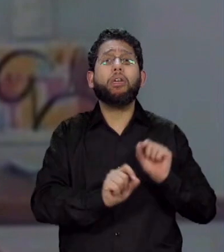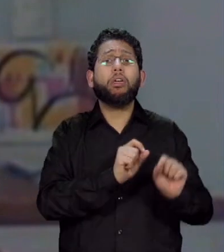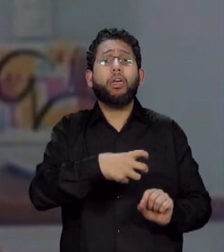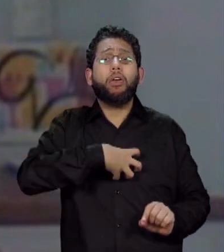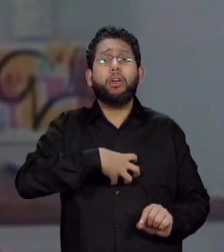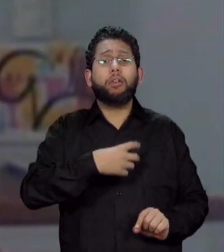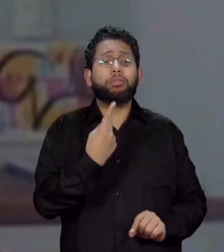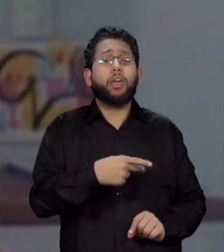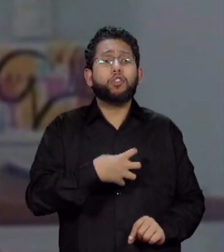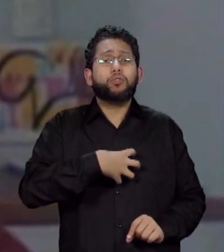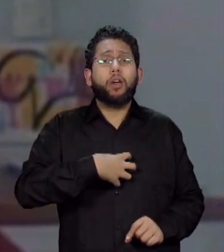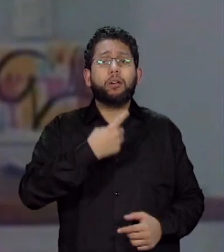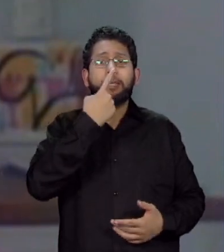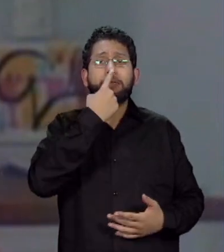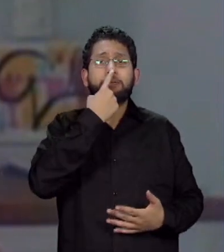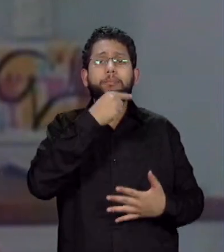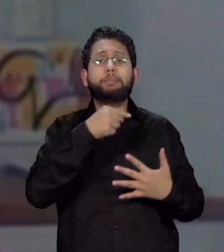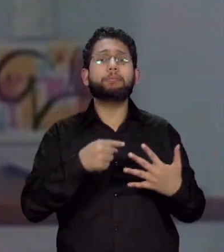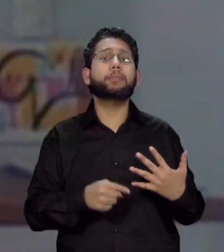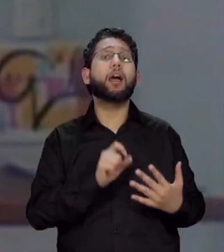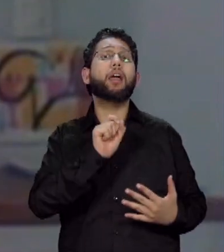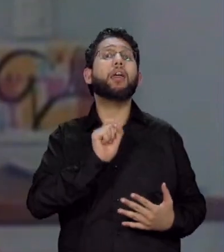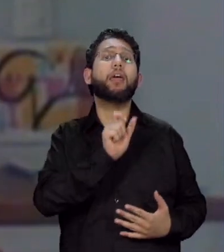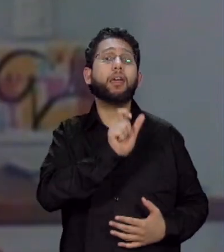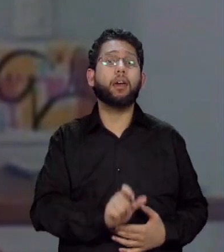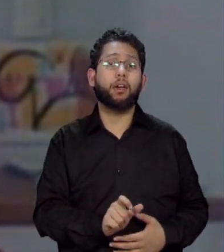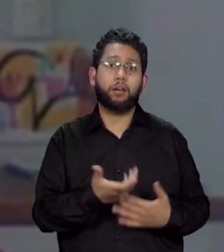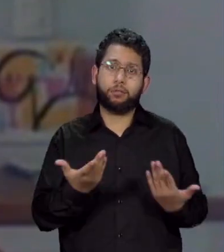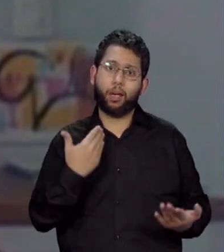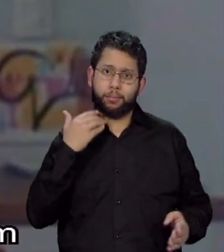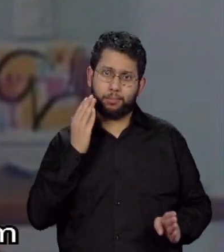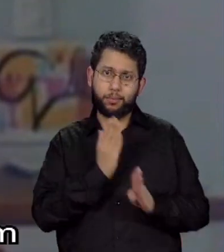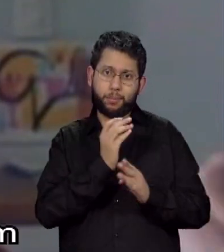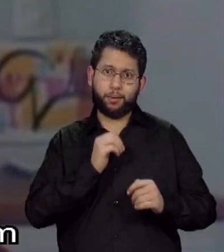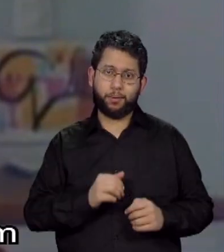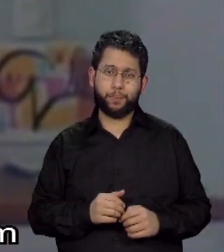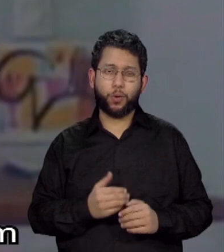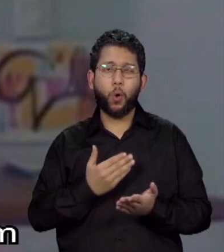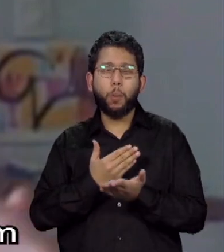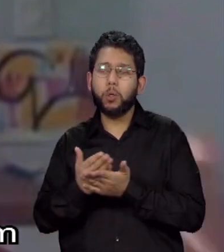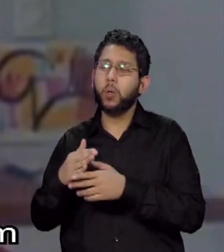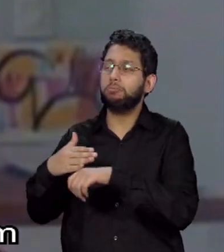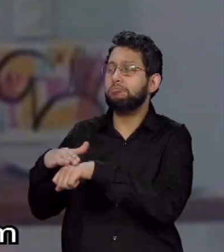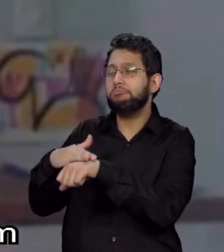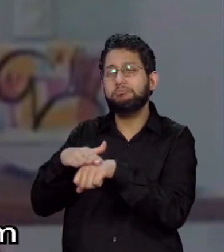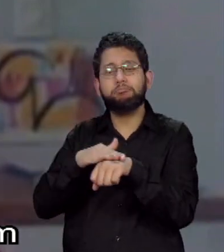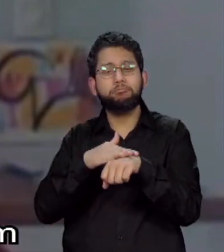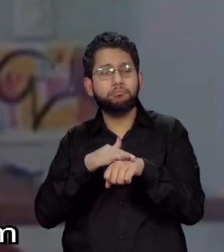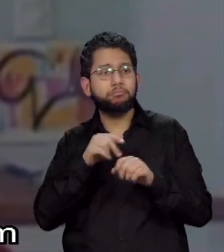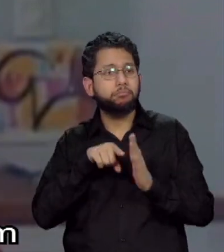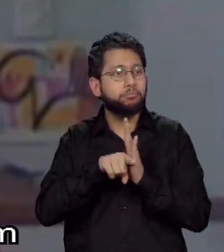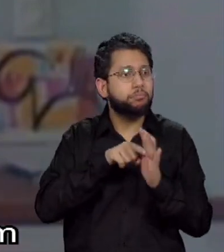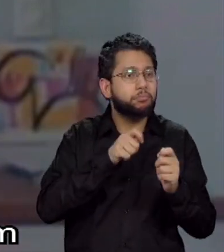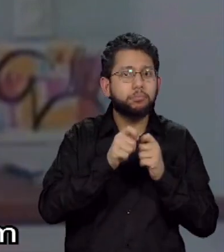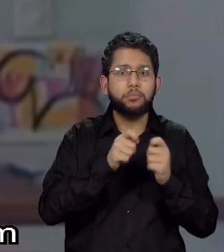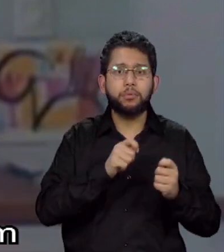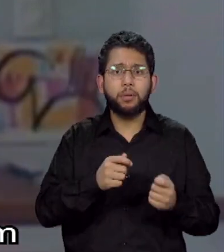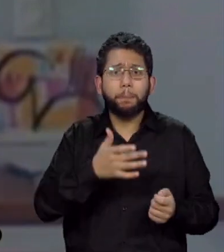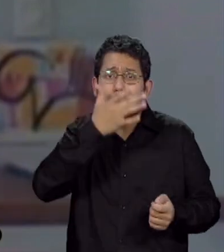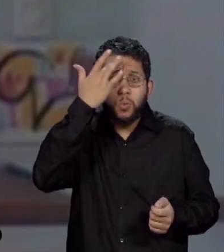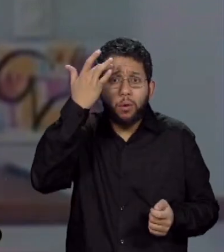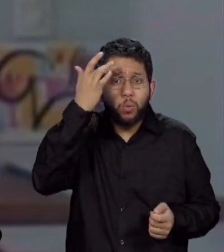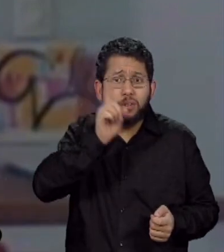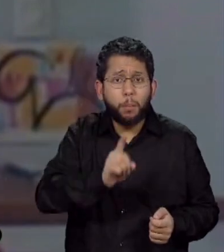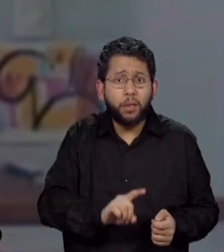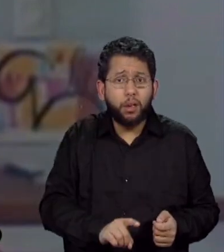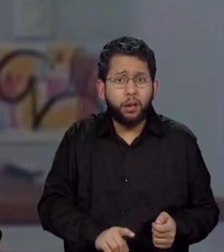a gente viu que, né, na verdade, quando a gente começou a conversar, a buscar as pessoas mal sabiam que